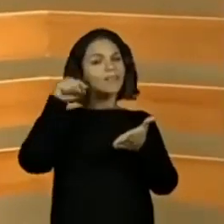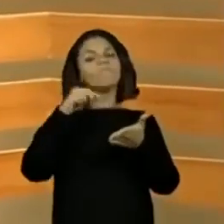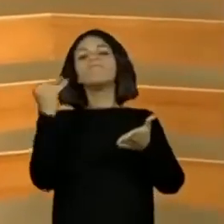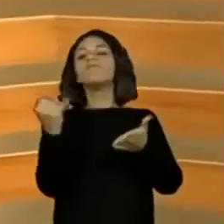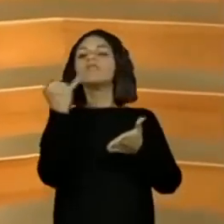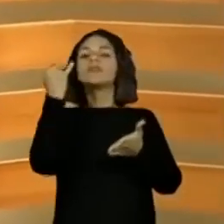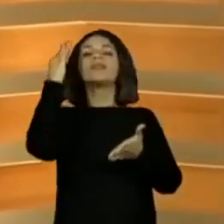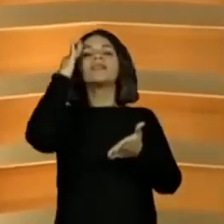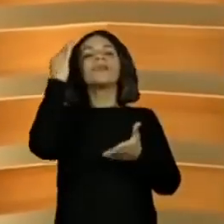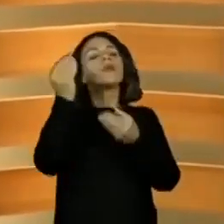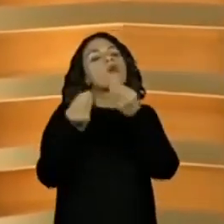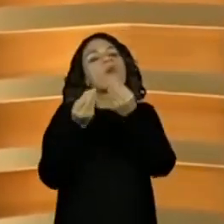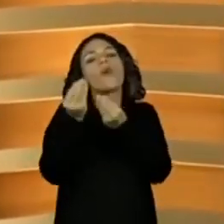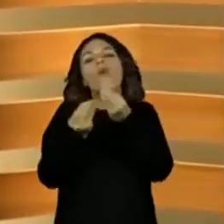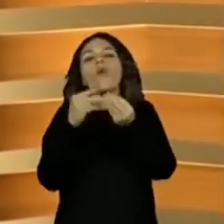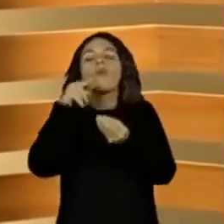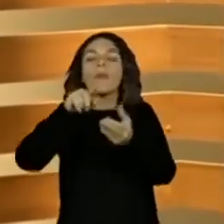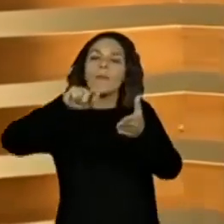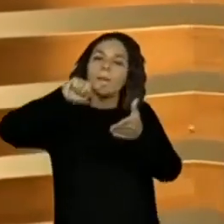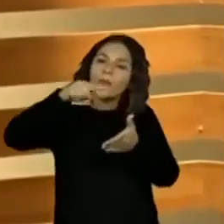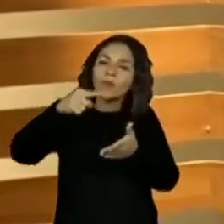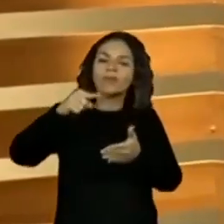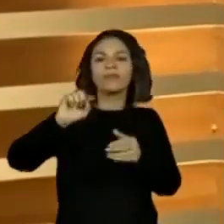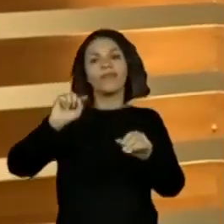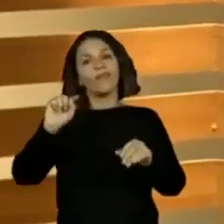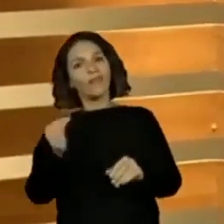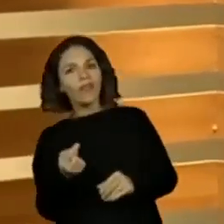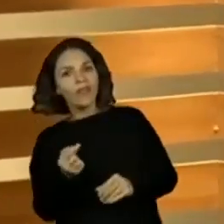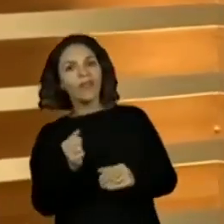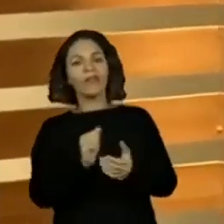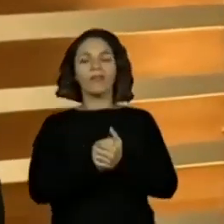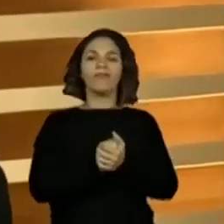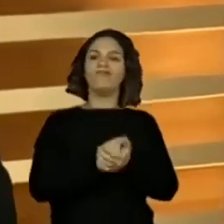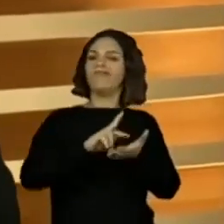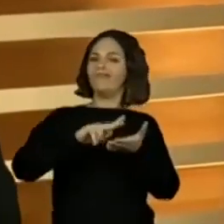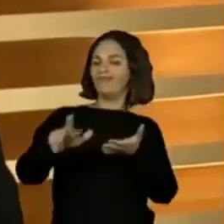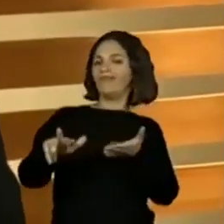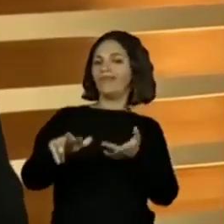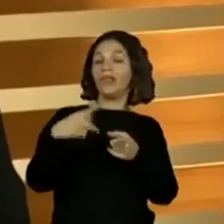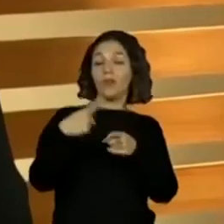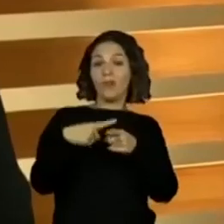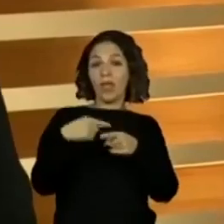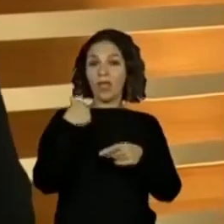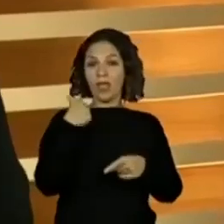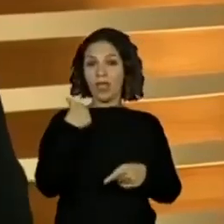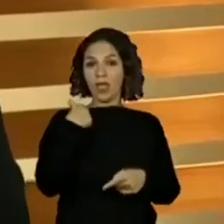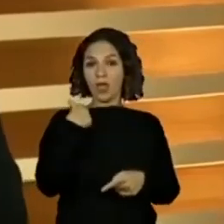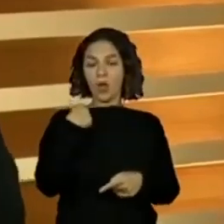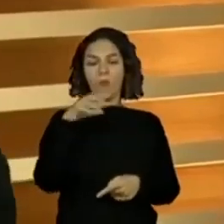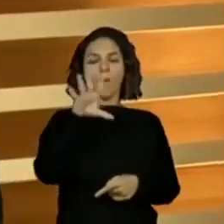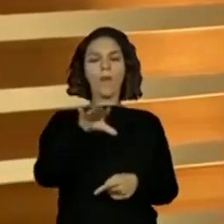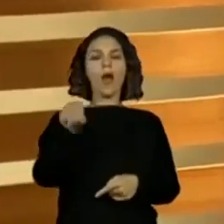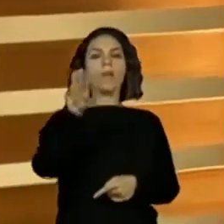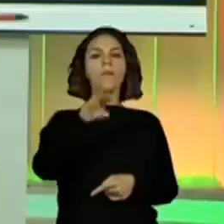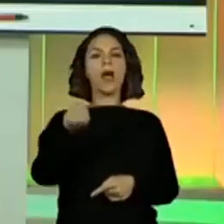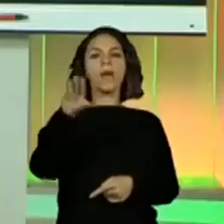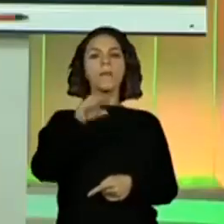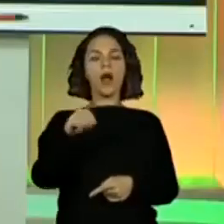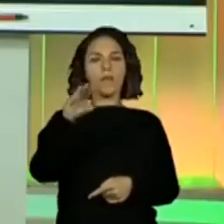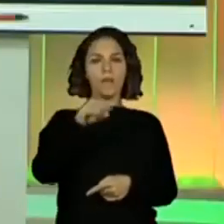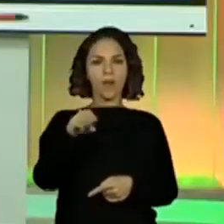alunos é o seguinte: quando eu falo, eu consigo pontuar para que o